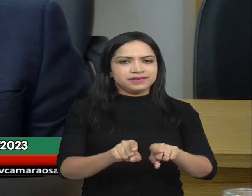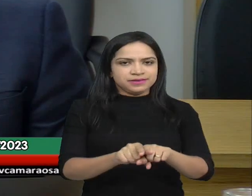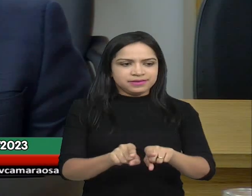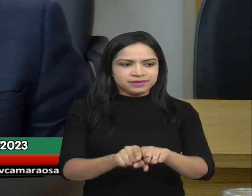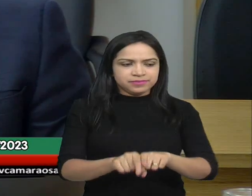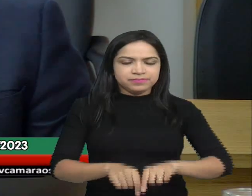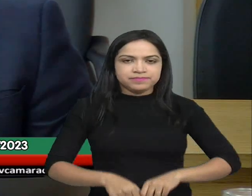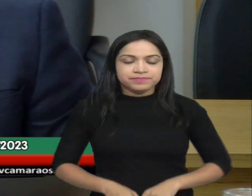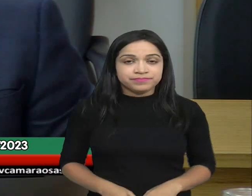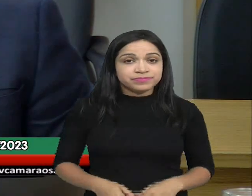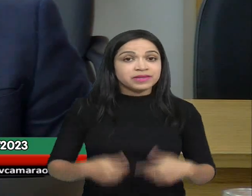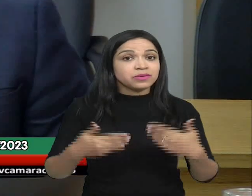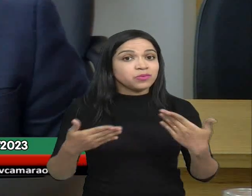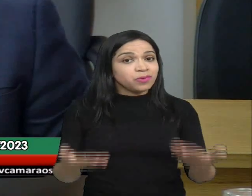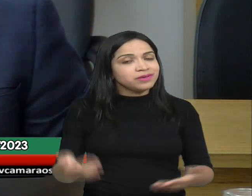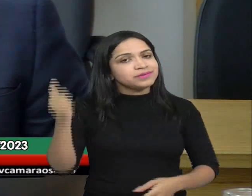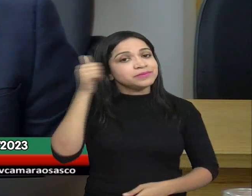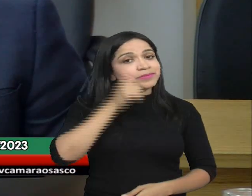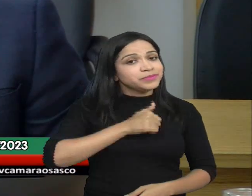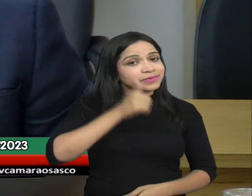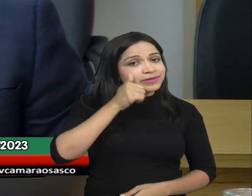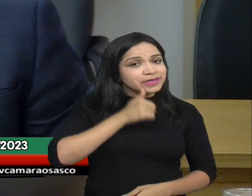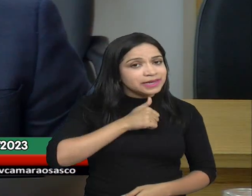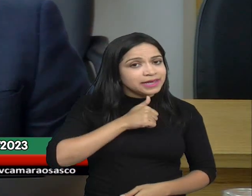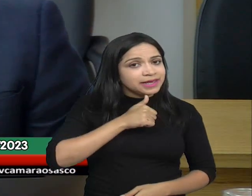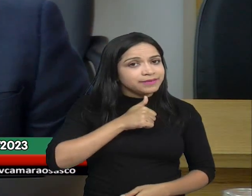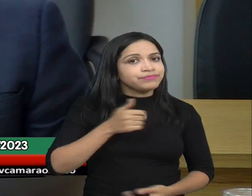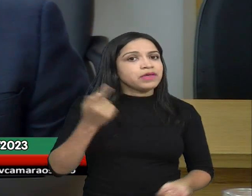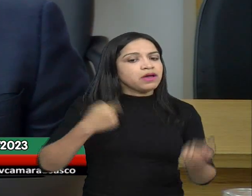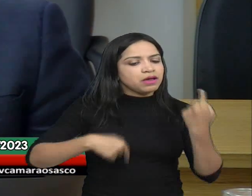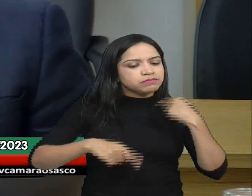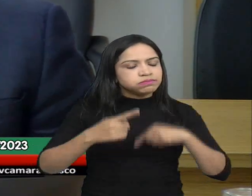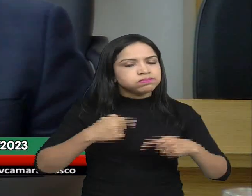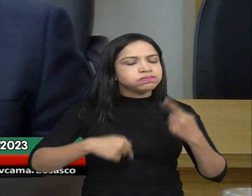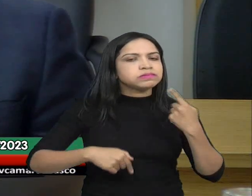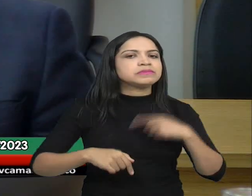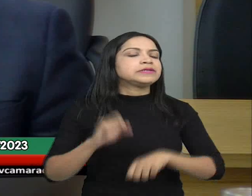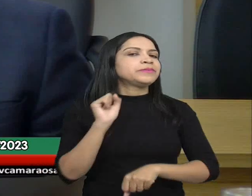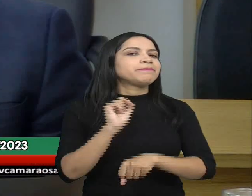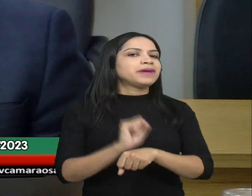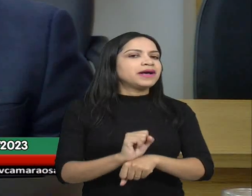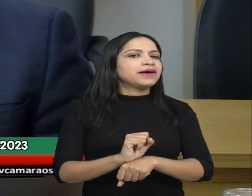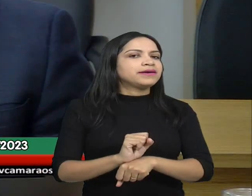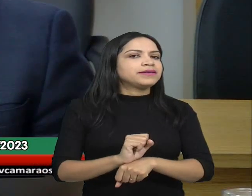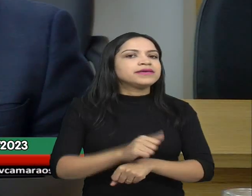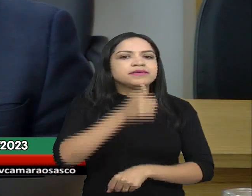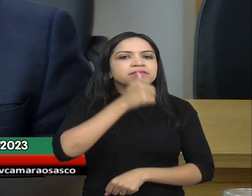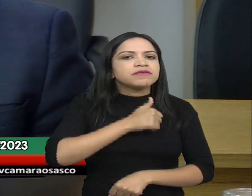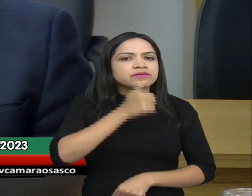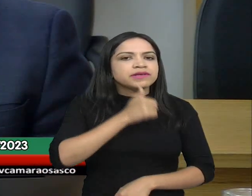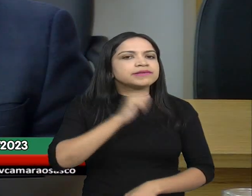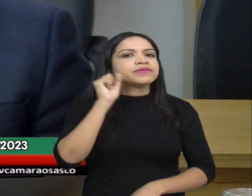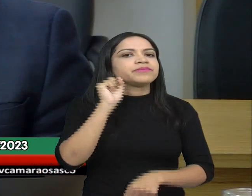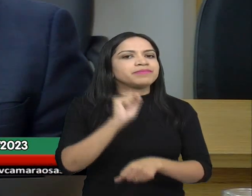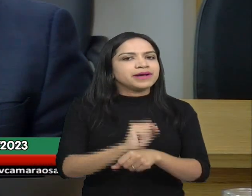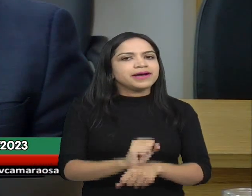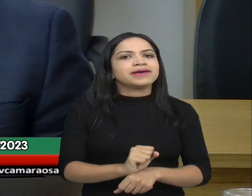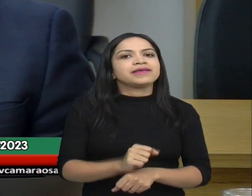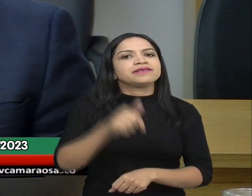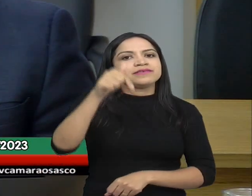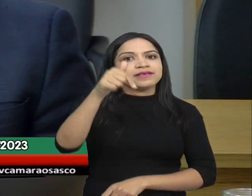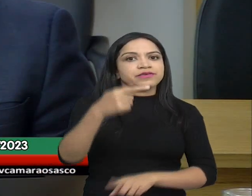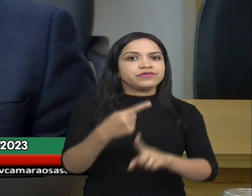Agora, quando ela entra na menopausa, ela passa a ter 7 vezes mais chance de infartar do que o homem. Olha só,